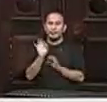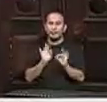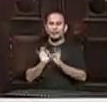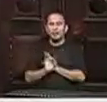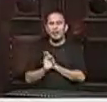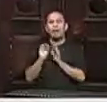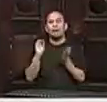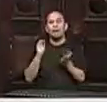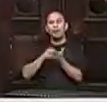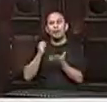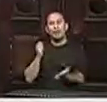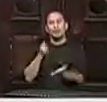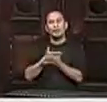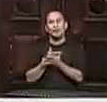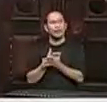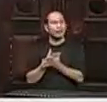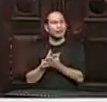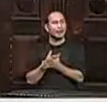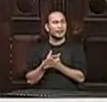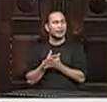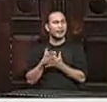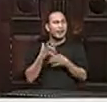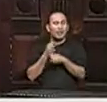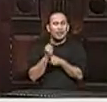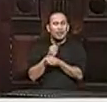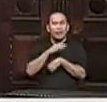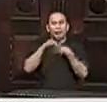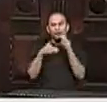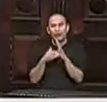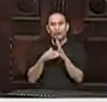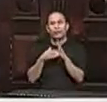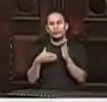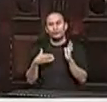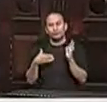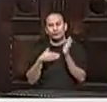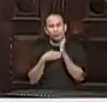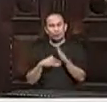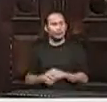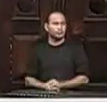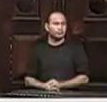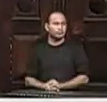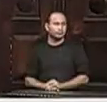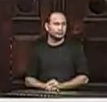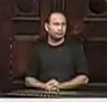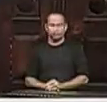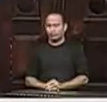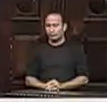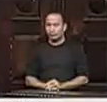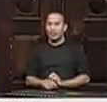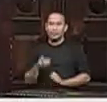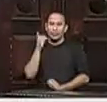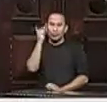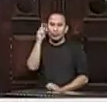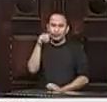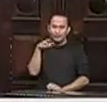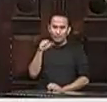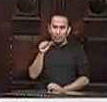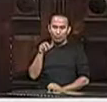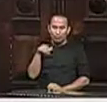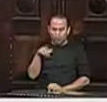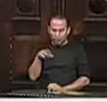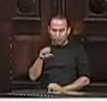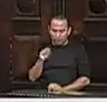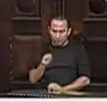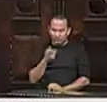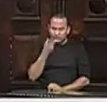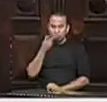a pagar que se acumularão até o final do exercício. E o deputado Paulo Ramos mencionou o